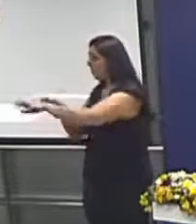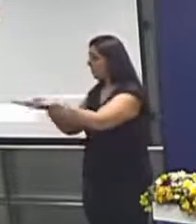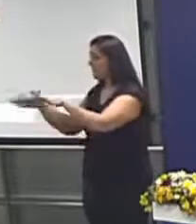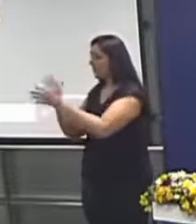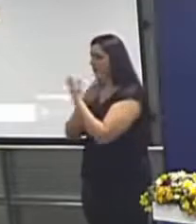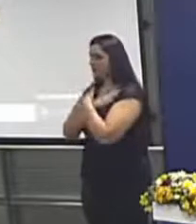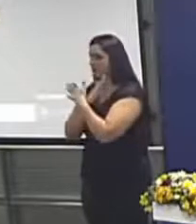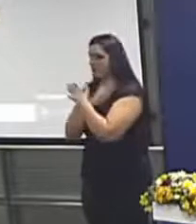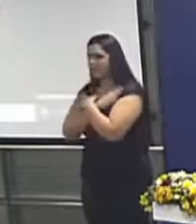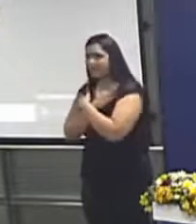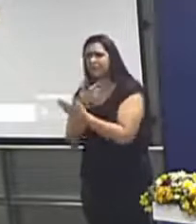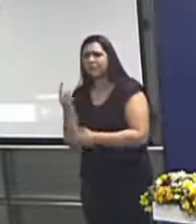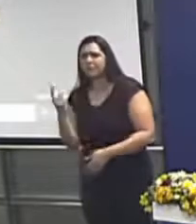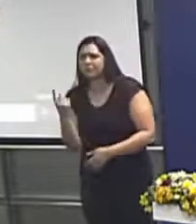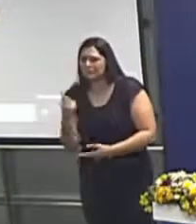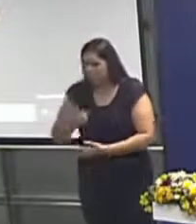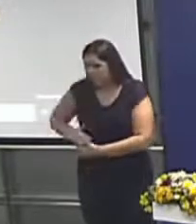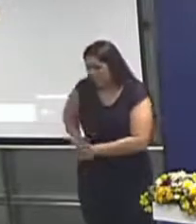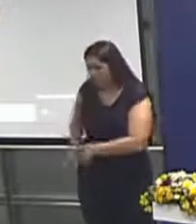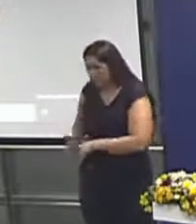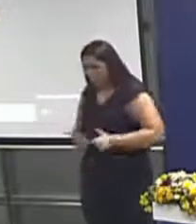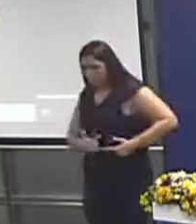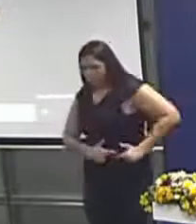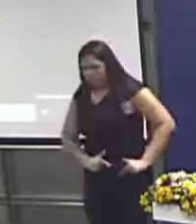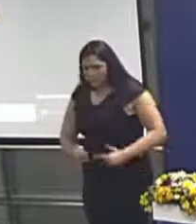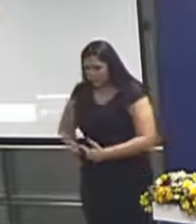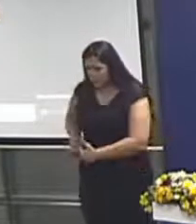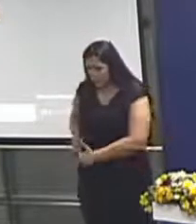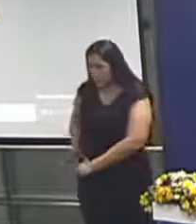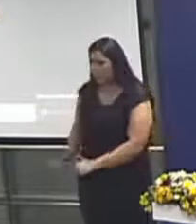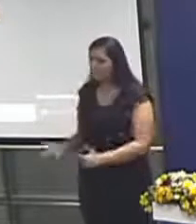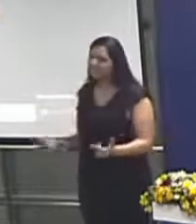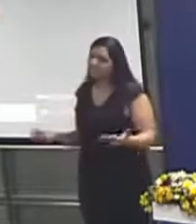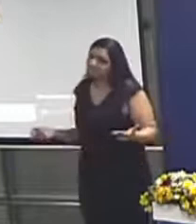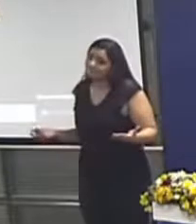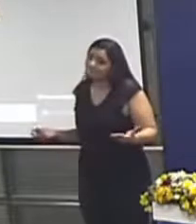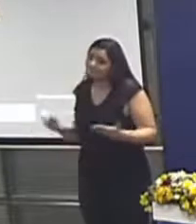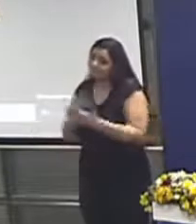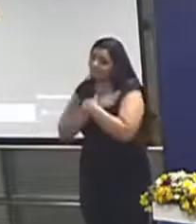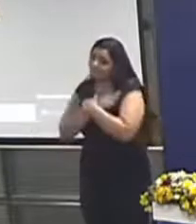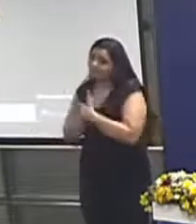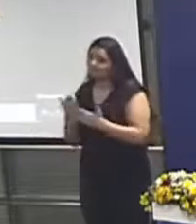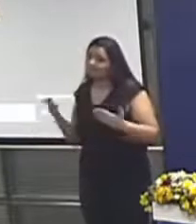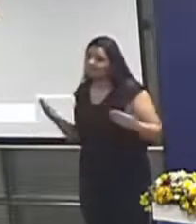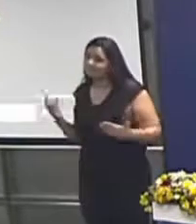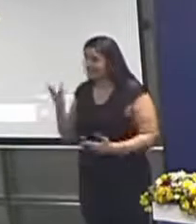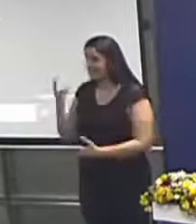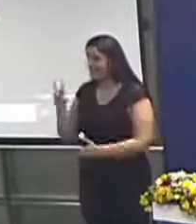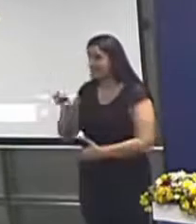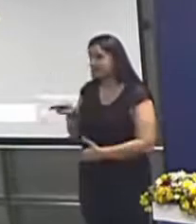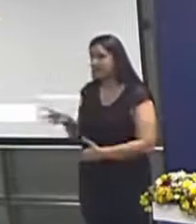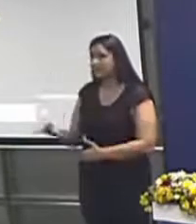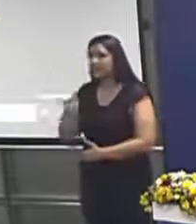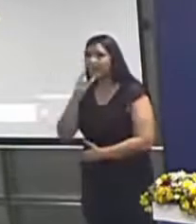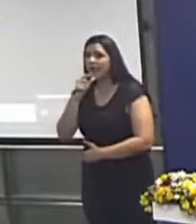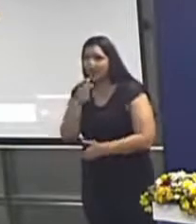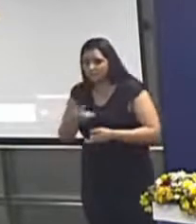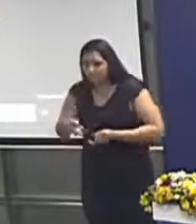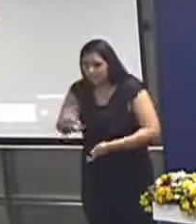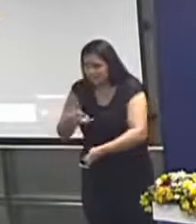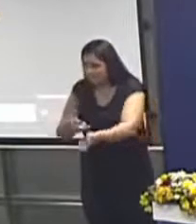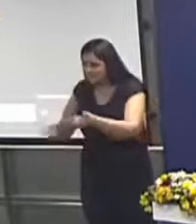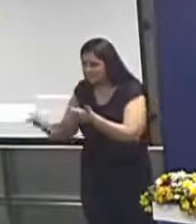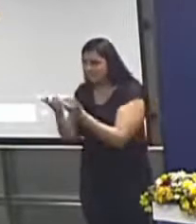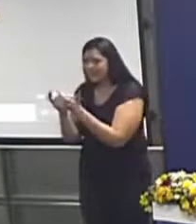Desemprego e tal, ninguém tem R$1. Maioria no informal, coisas do capital. 35 milhões sem água encanada.